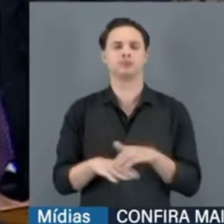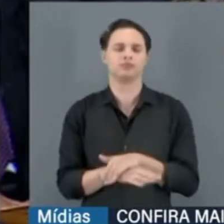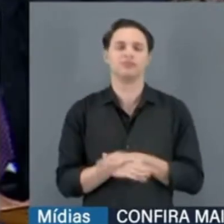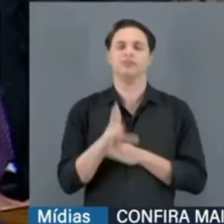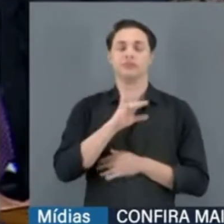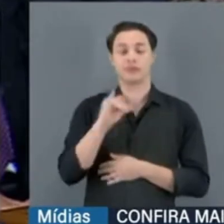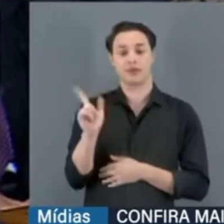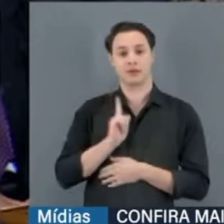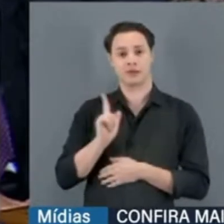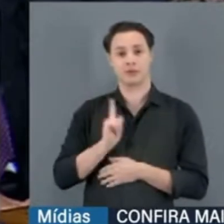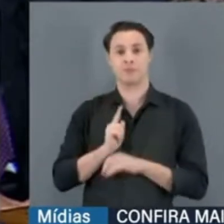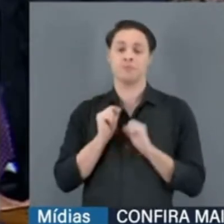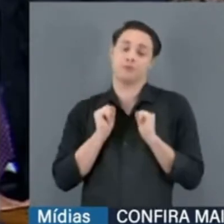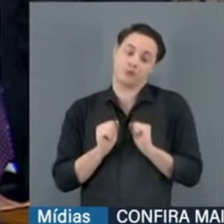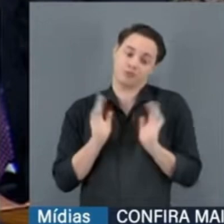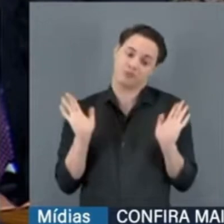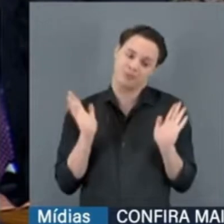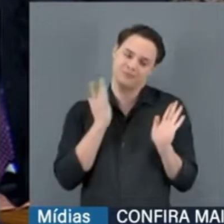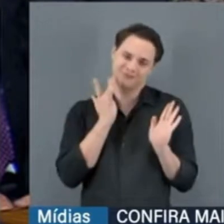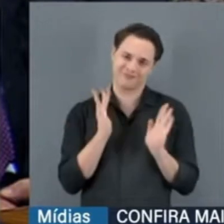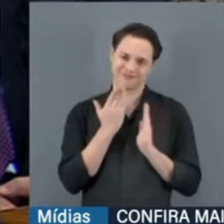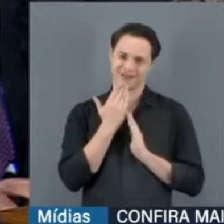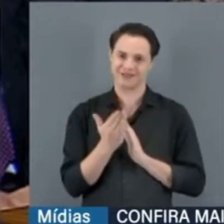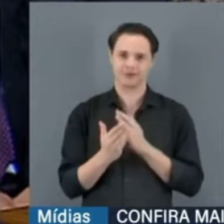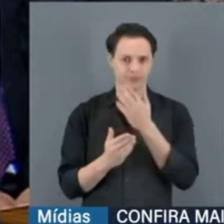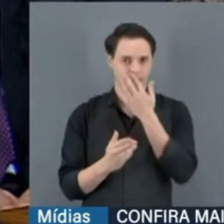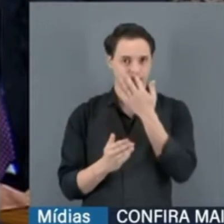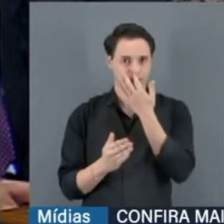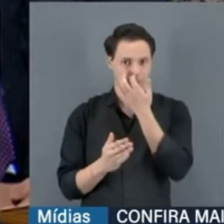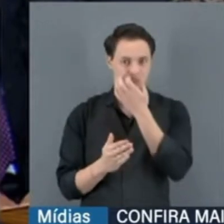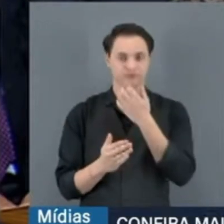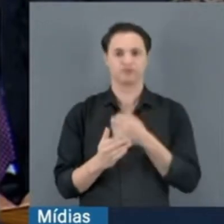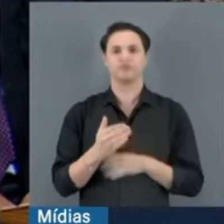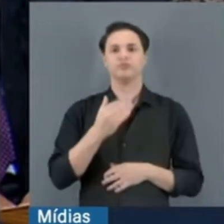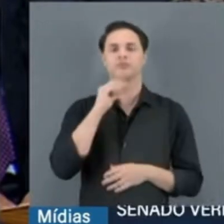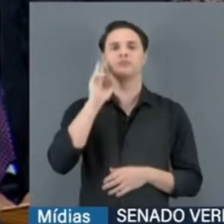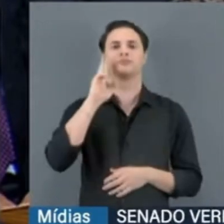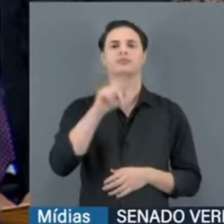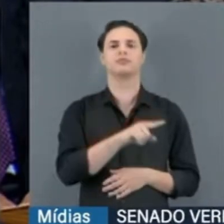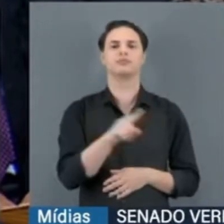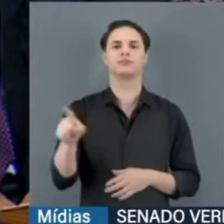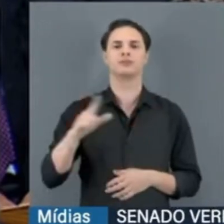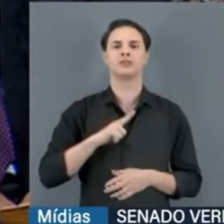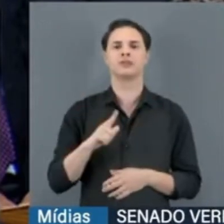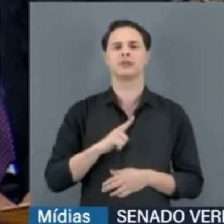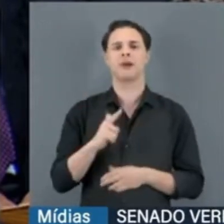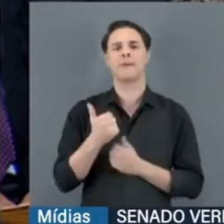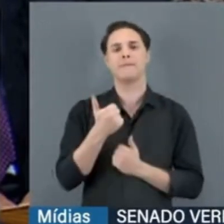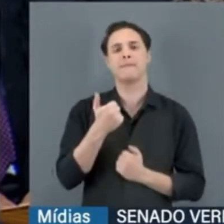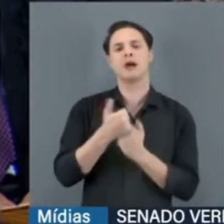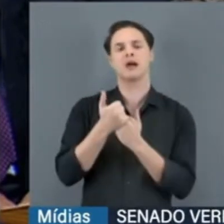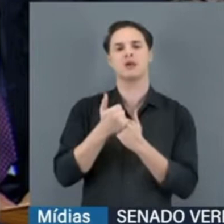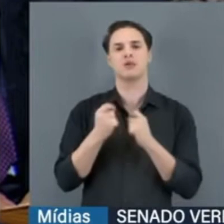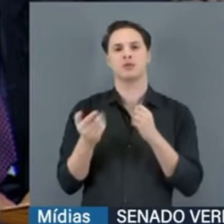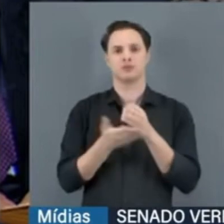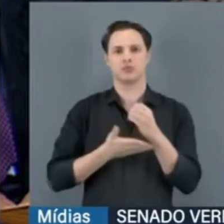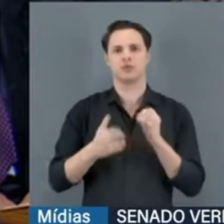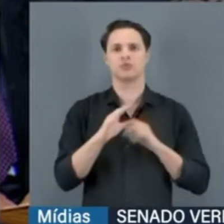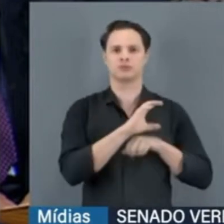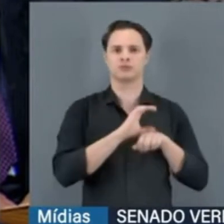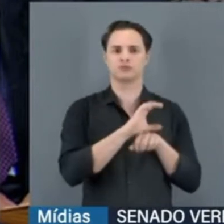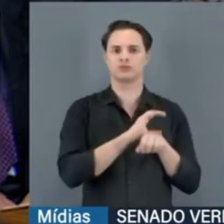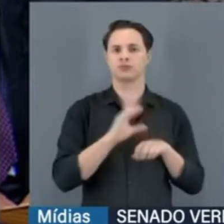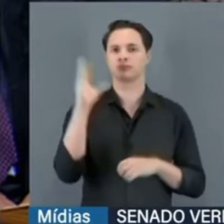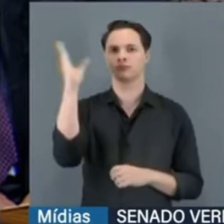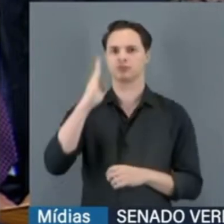que eu tenho esse poder de pedir, que Vossas Excelências tenham como Bíblia a Constituição da